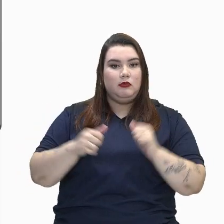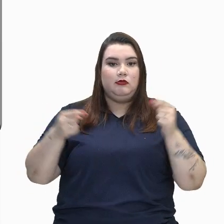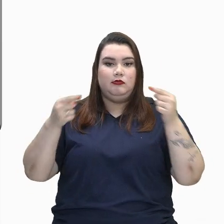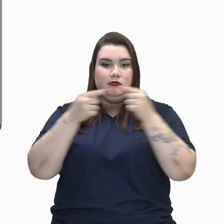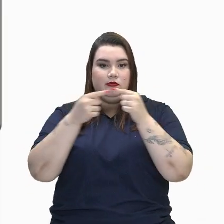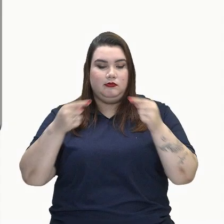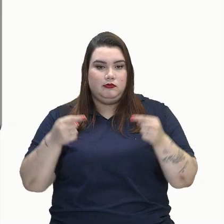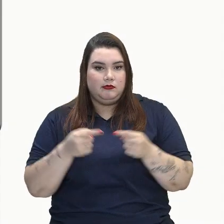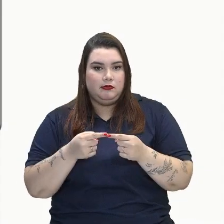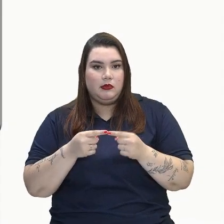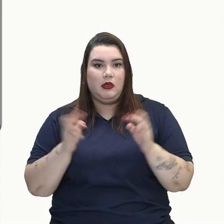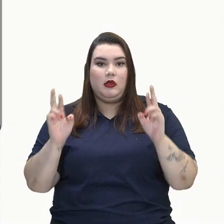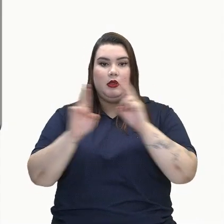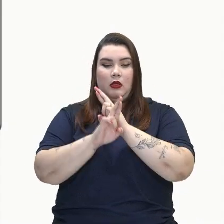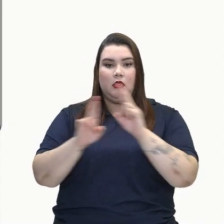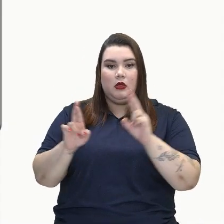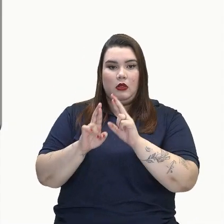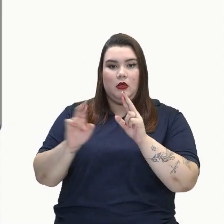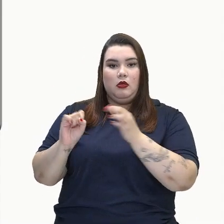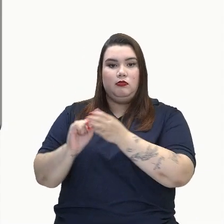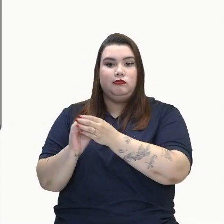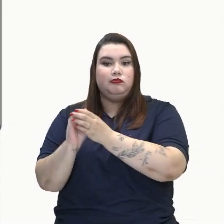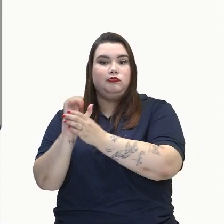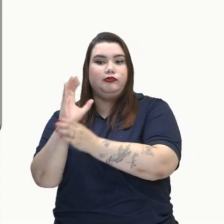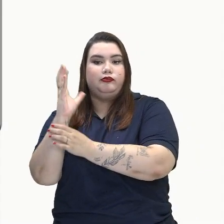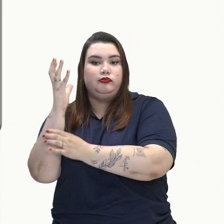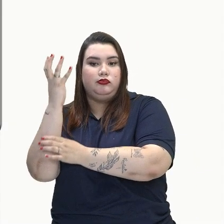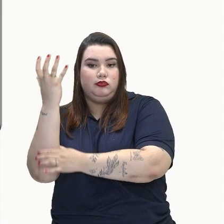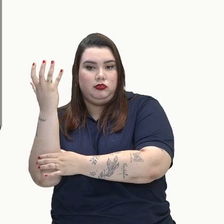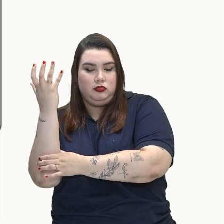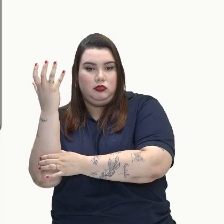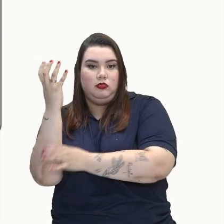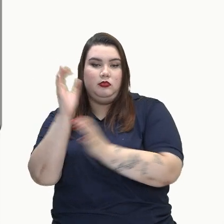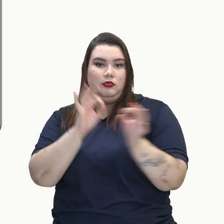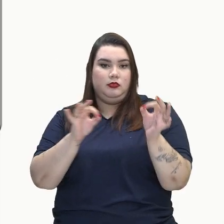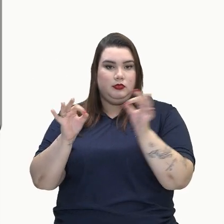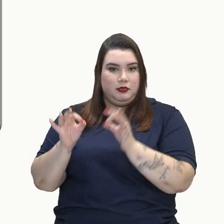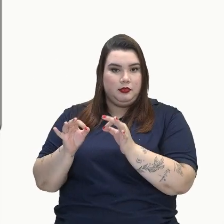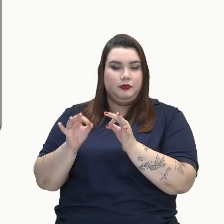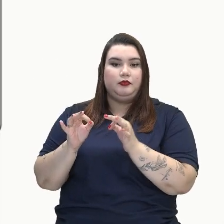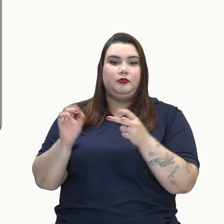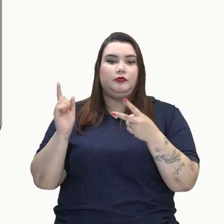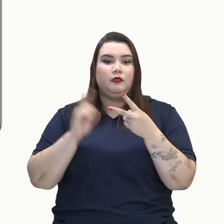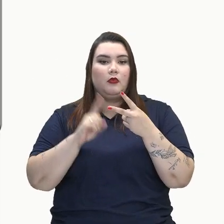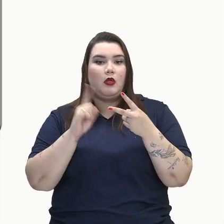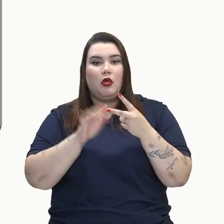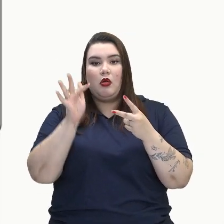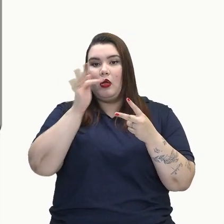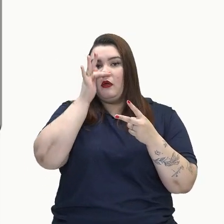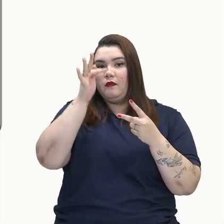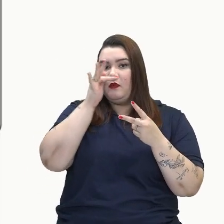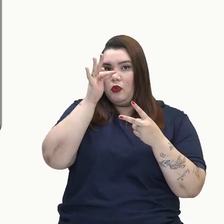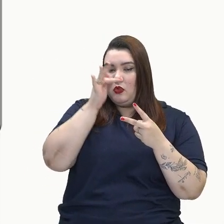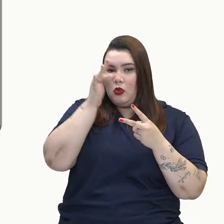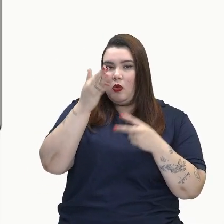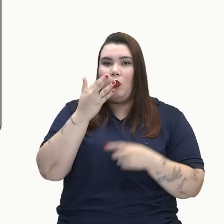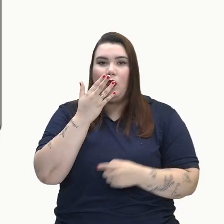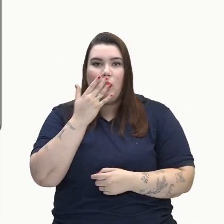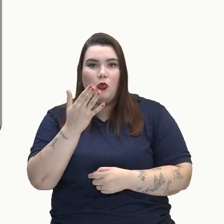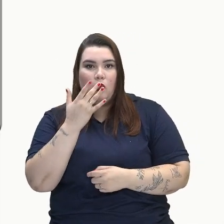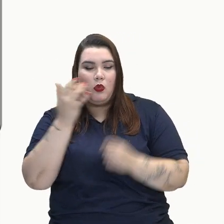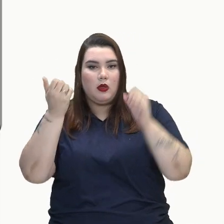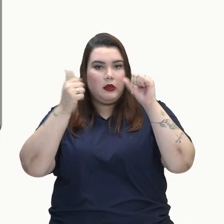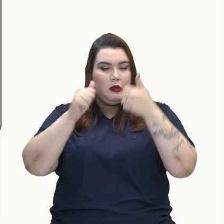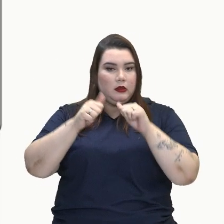estavam relacionadas ao tronco, que era a altura e a posição da flor. Analisou a flor, que poderia